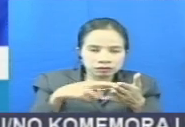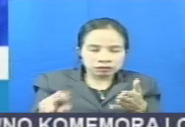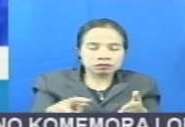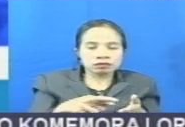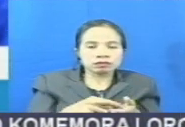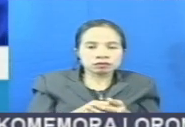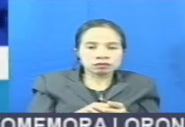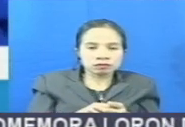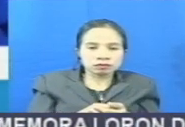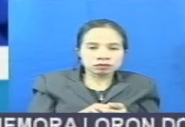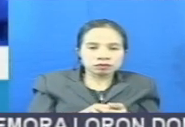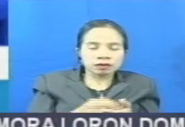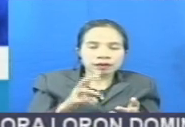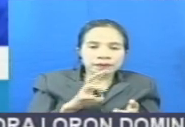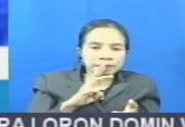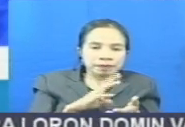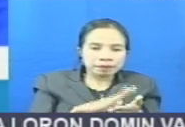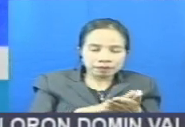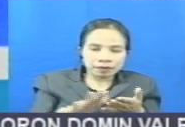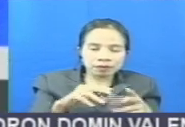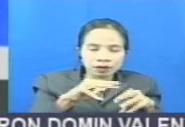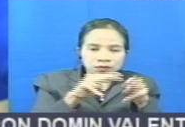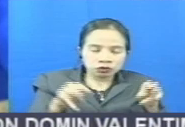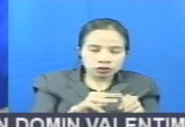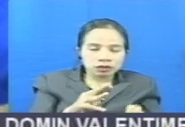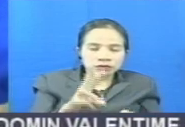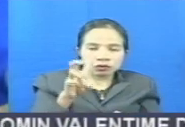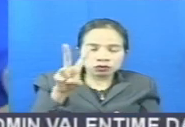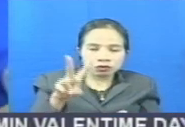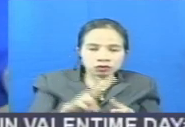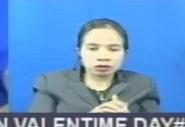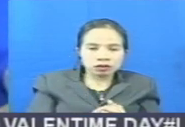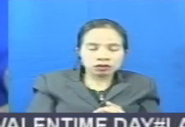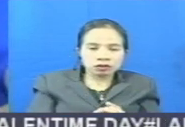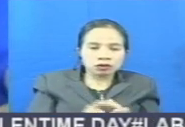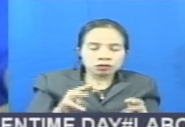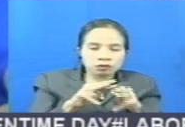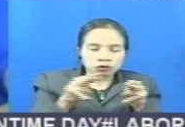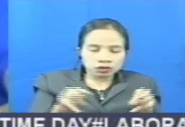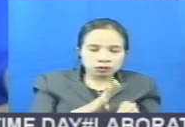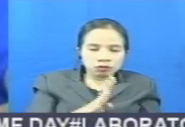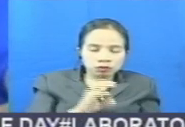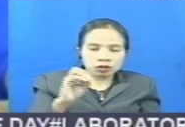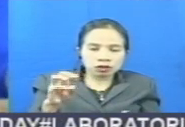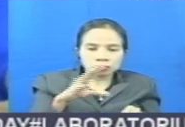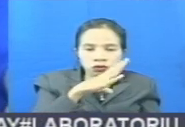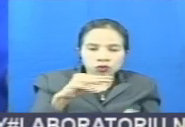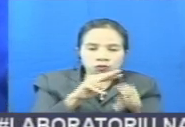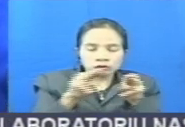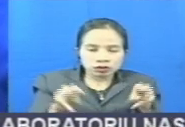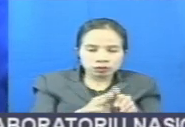imposição, cerca sanitária para o município Rua, município Bonaro e município Covalima.